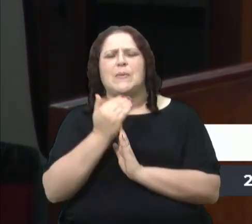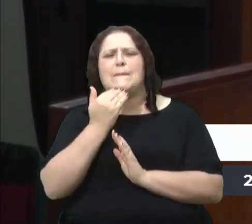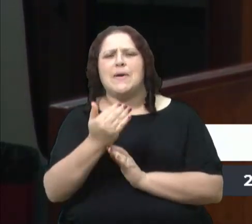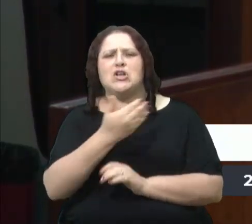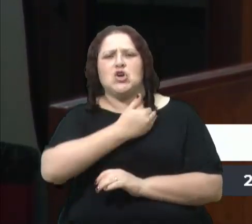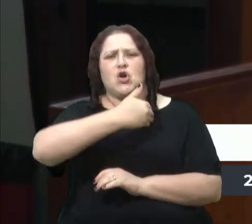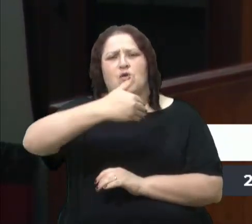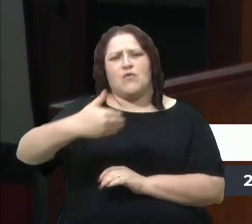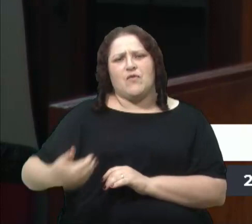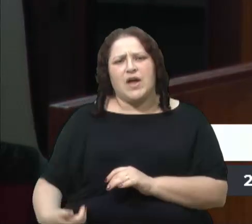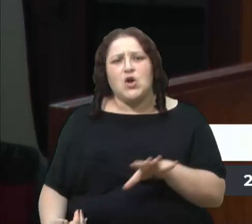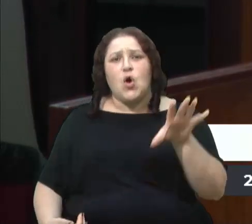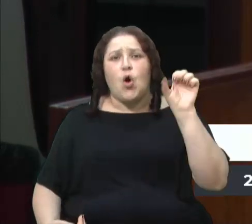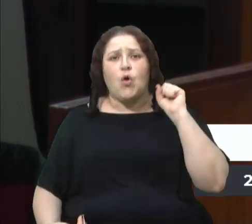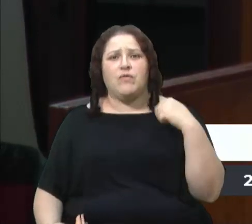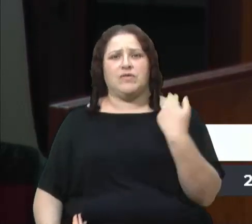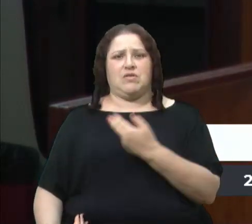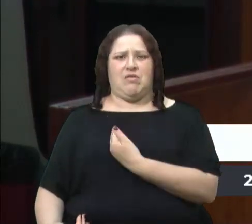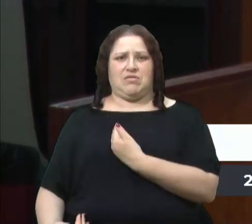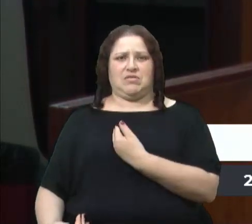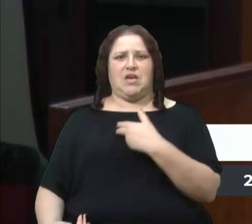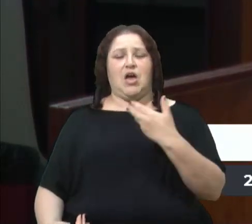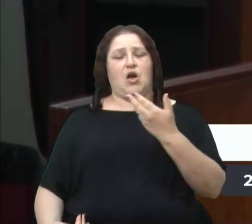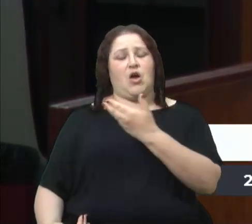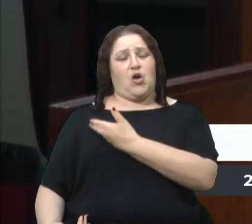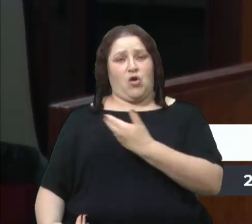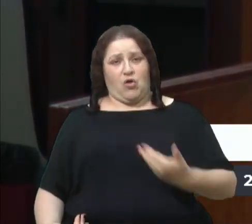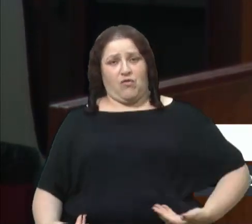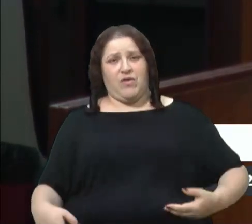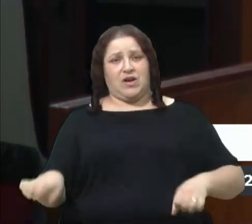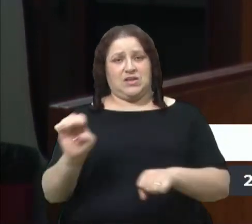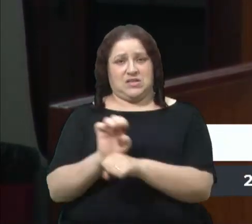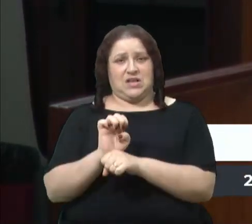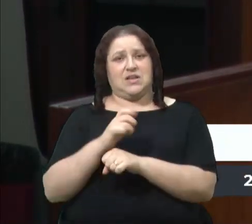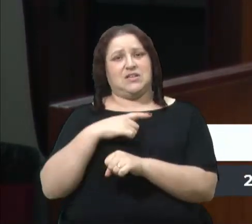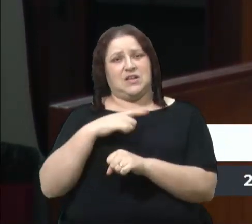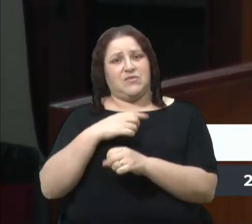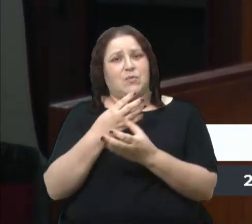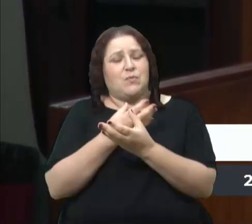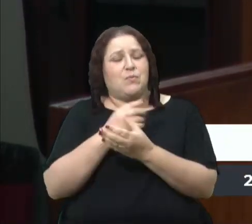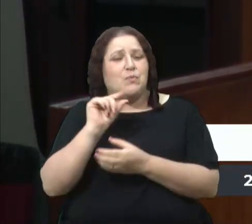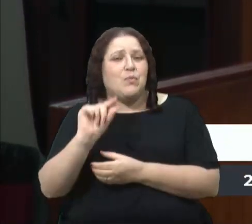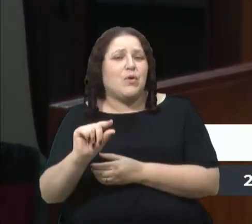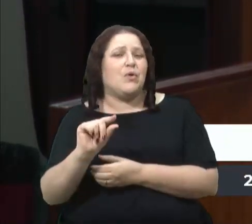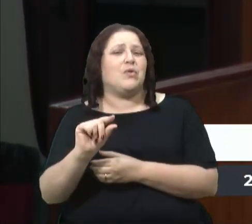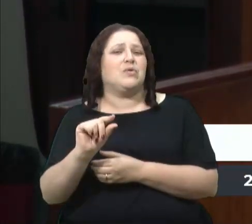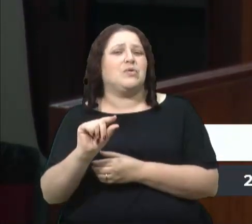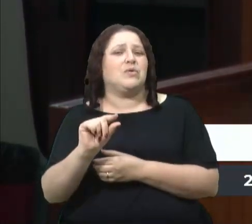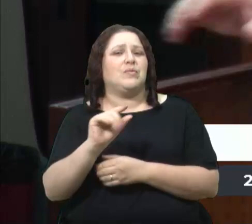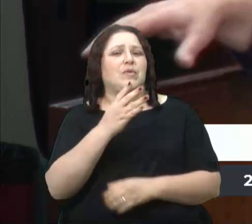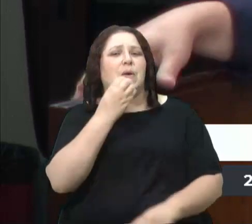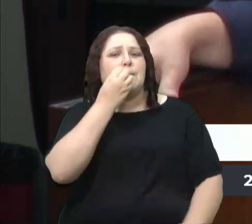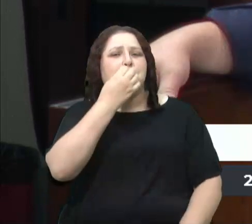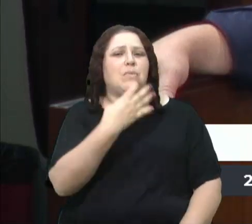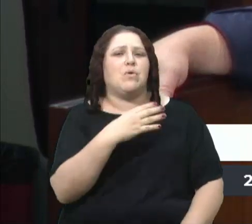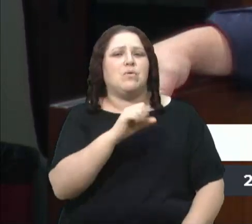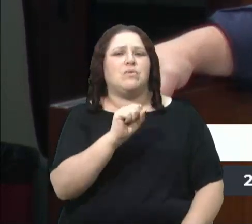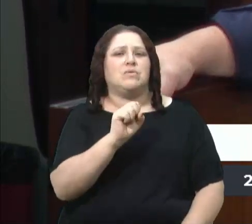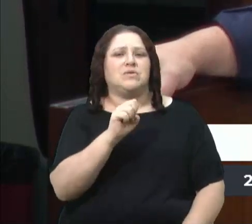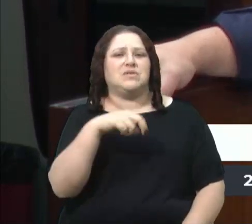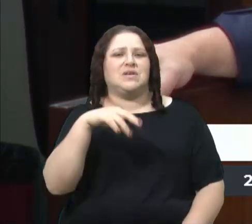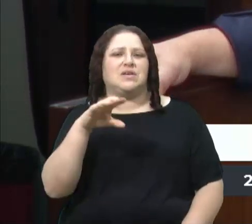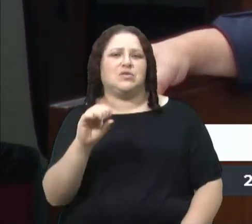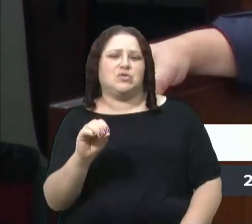governo nos ouvisse, para que o governo estadual tivesse um pouco de bom senso, mas que isso não aconteceu.